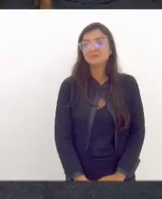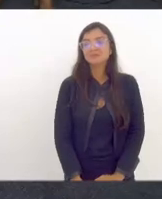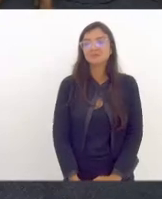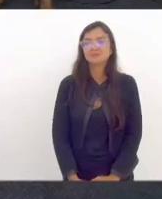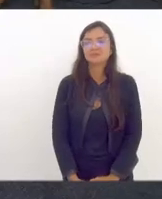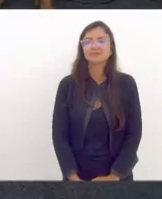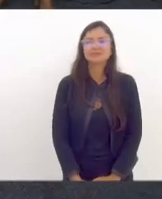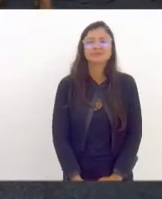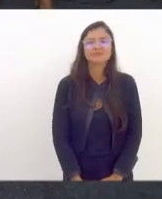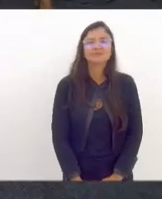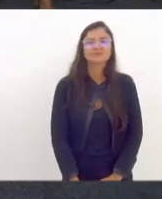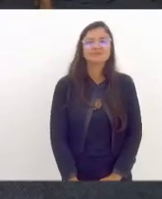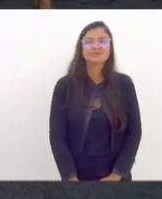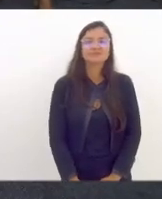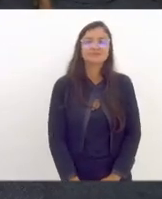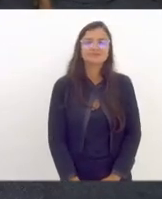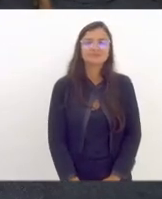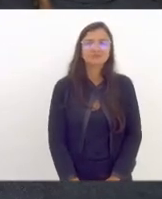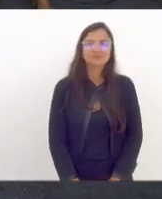papel